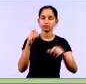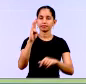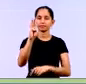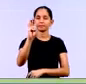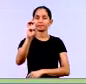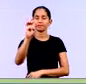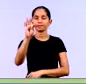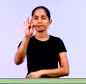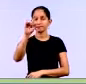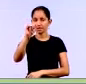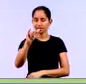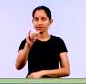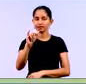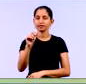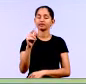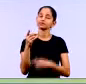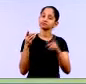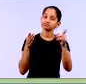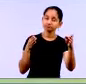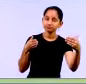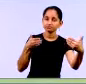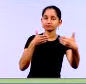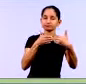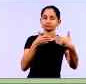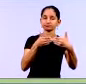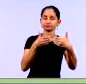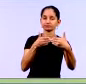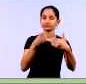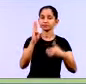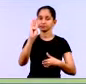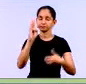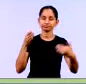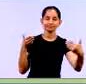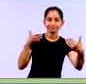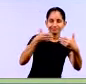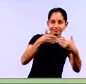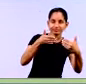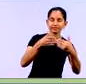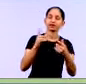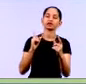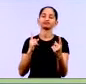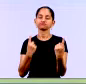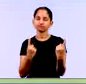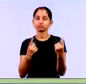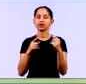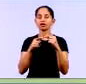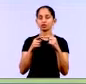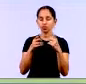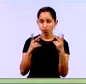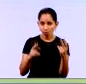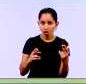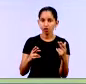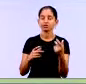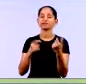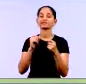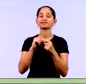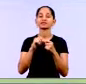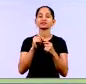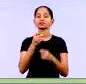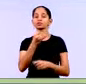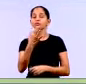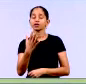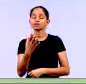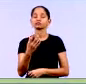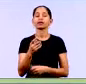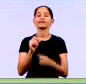meu total de matéria-prima beta, tá? Da segunda matéria-prima. Aqui, então, seria, em vez de